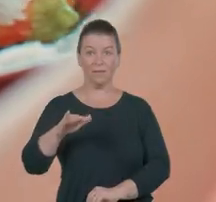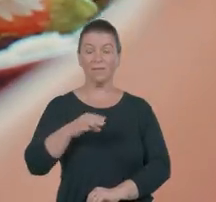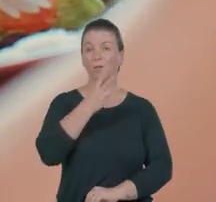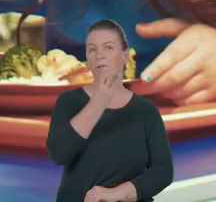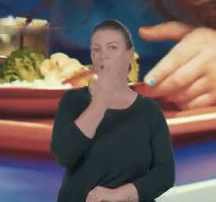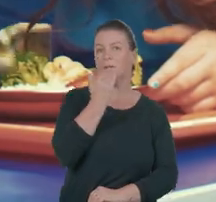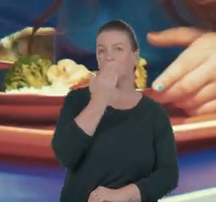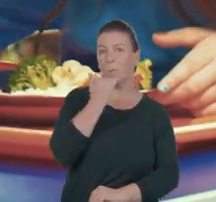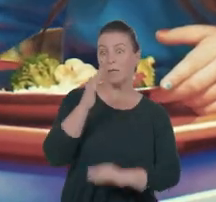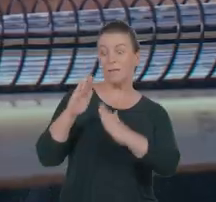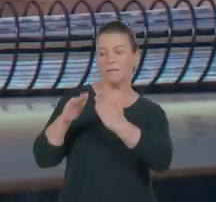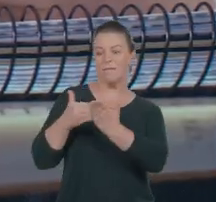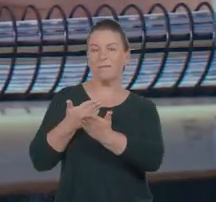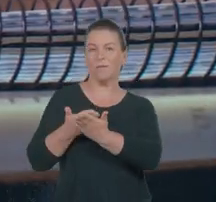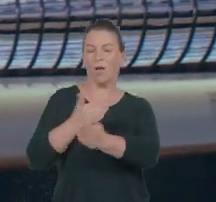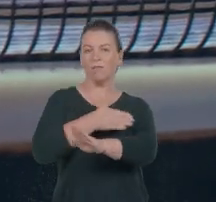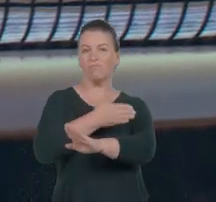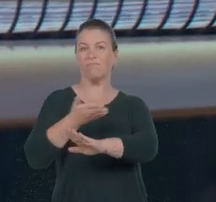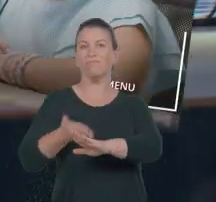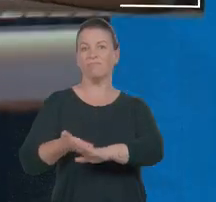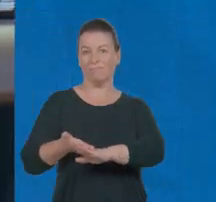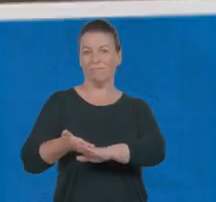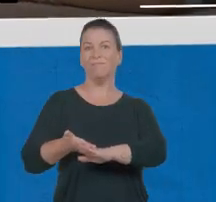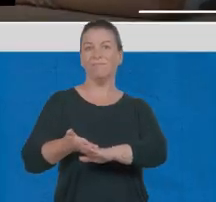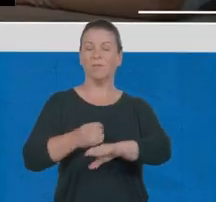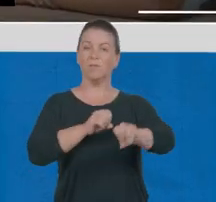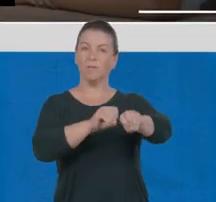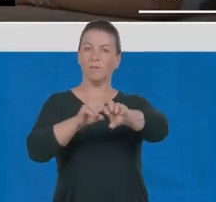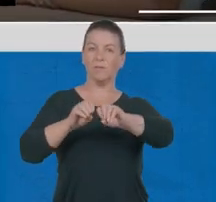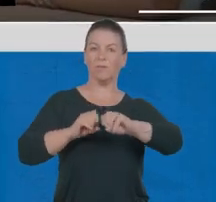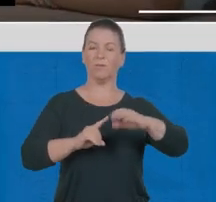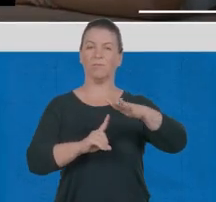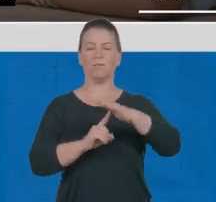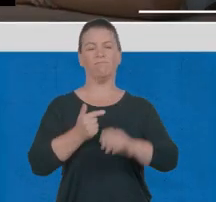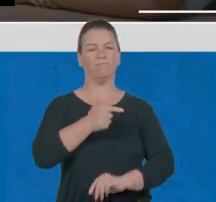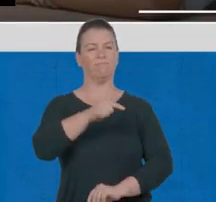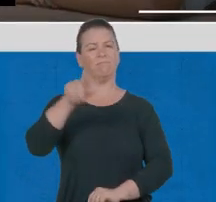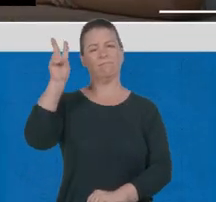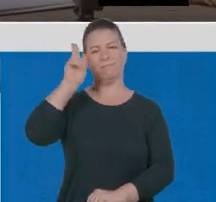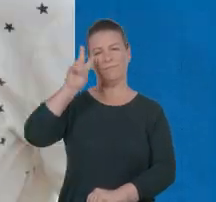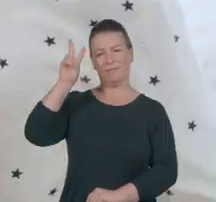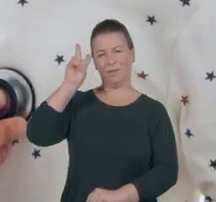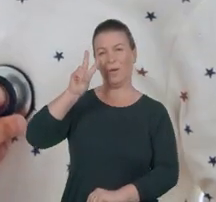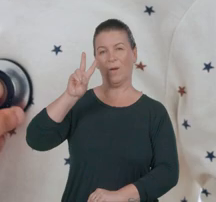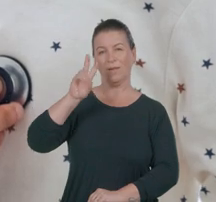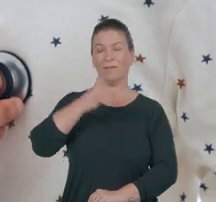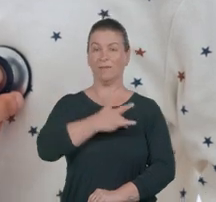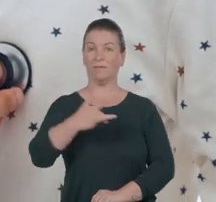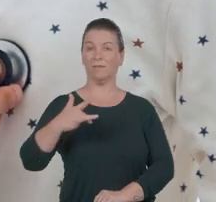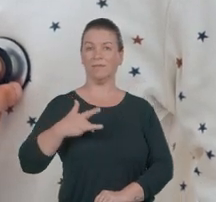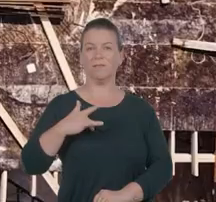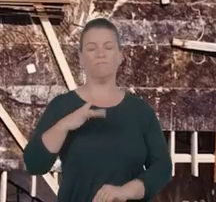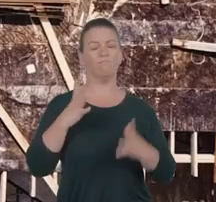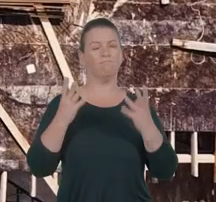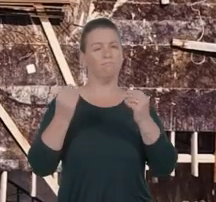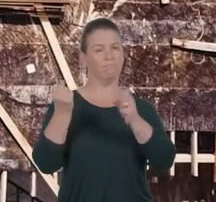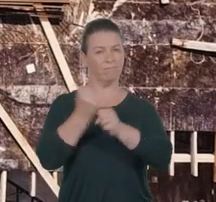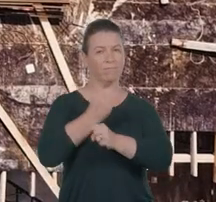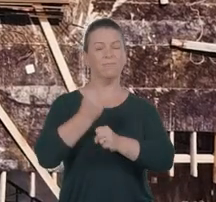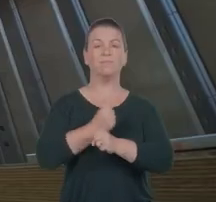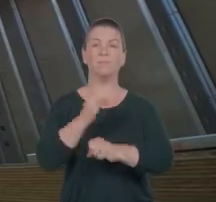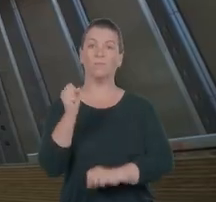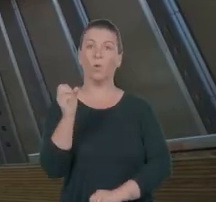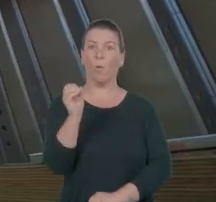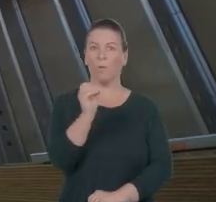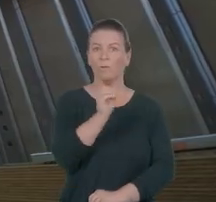São 3 refeições e escola em tempo integral. A educação do Paraná é outra história. E na saúde tem muita